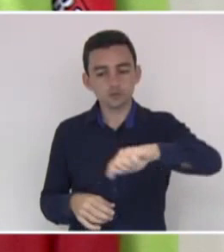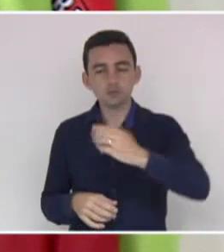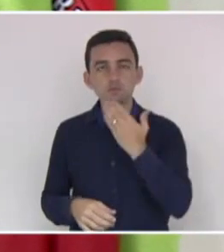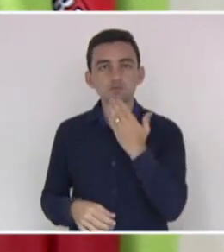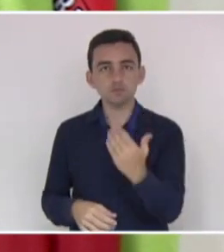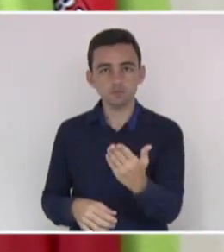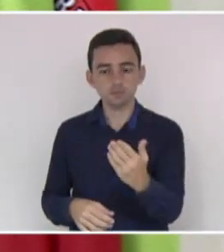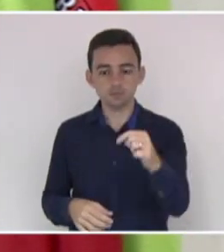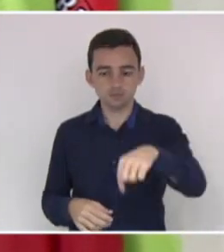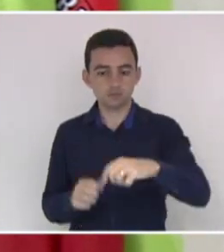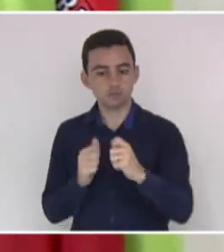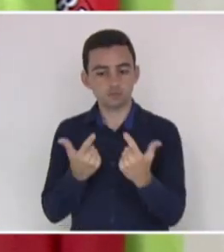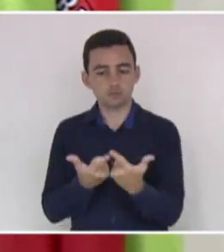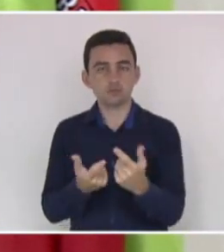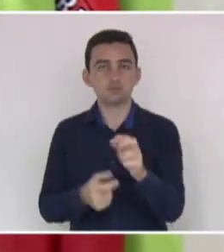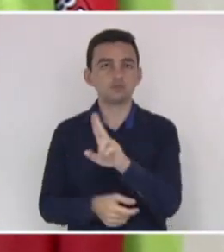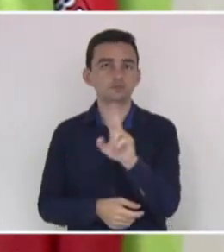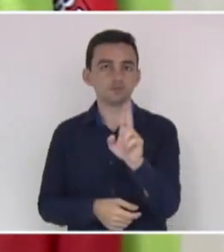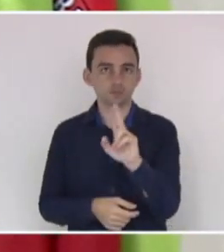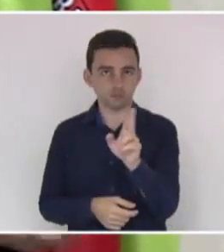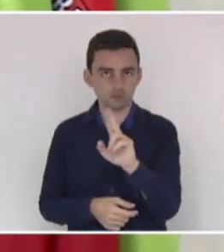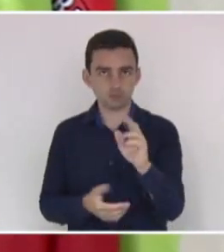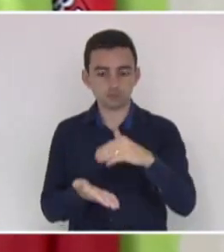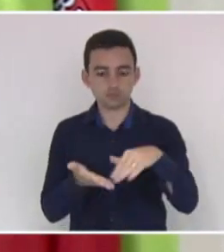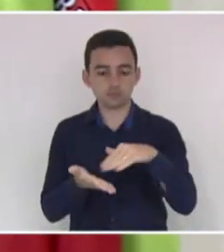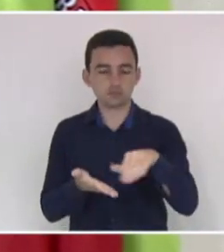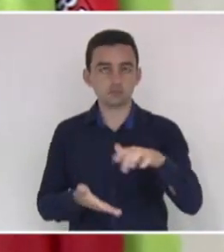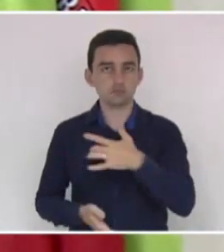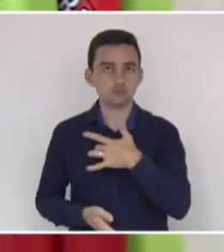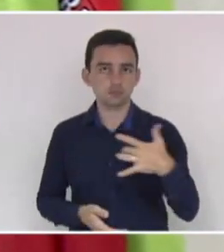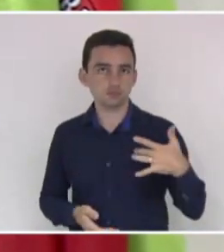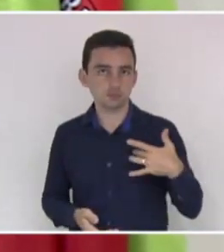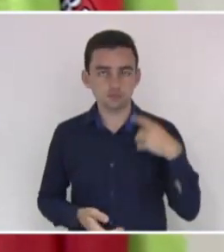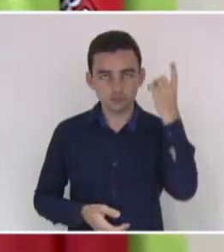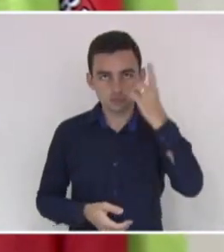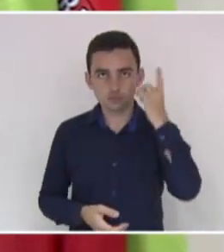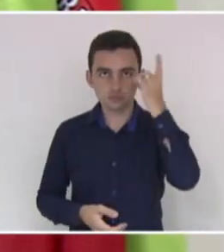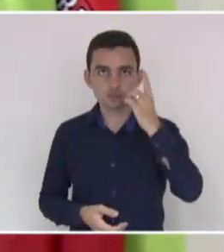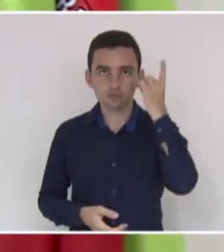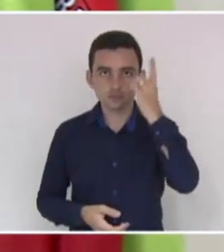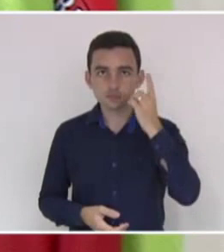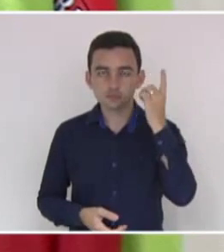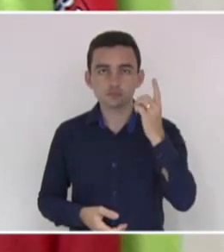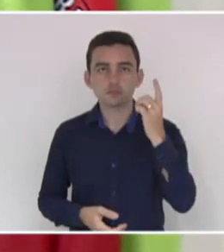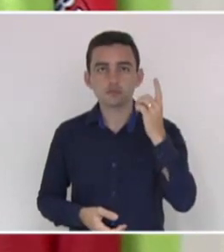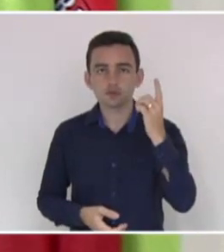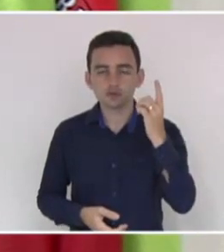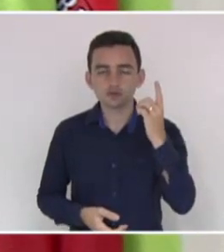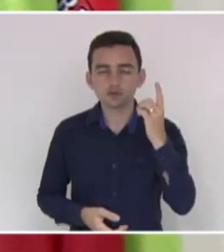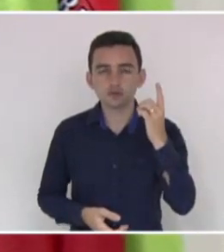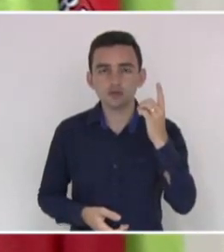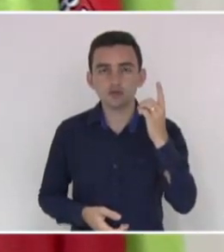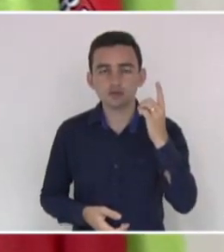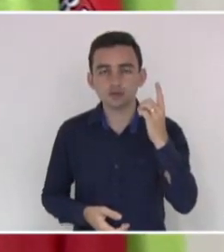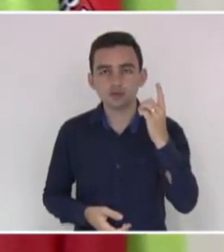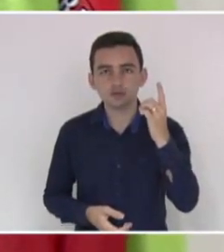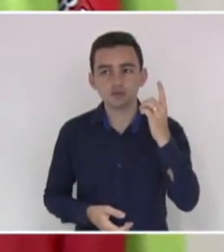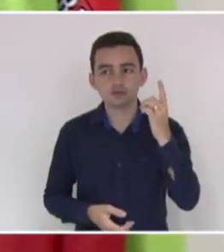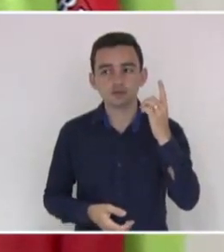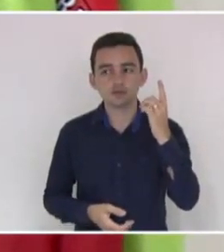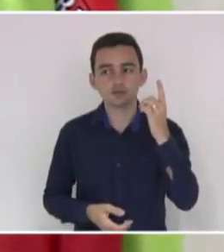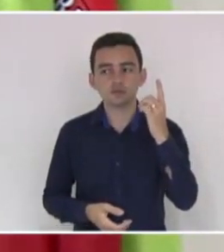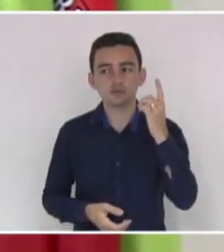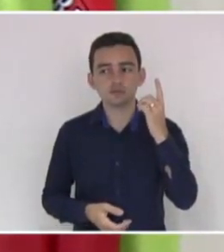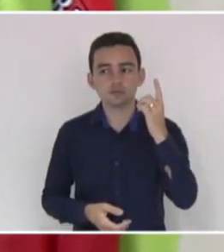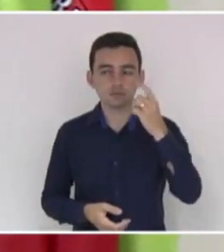nome do nosso secretário de Saúde, nosso deputado Vicente Caro Preso. E nós